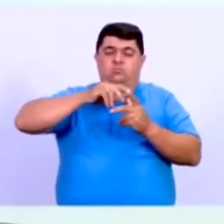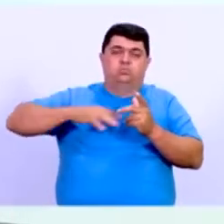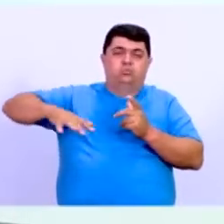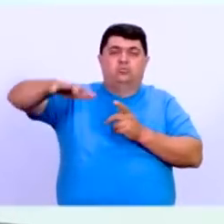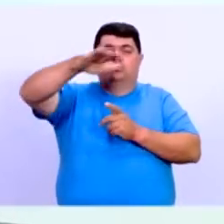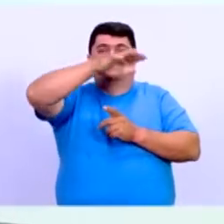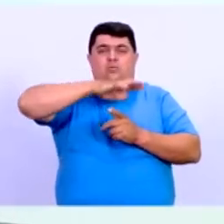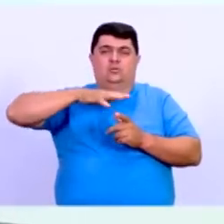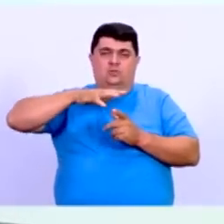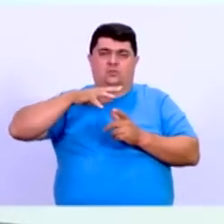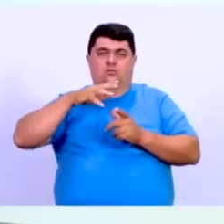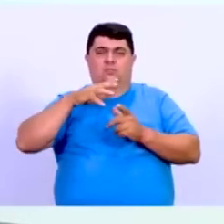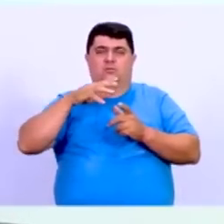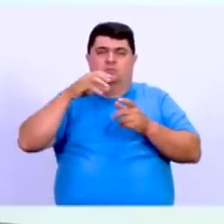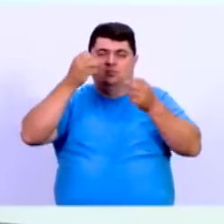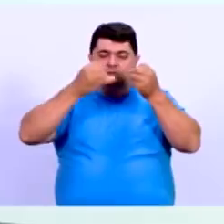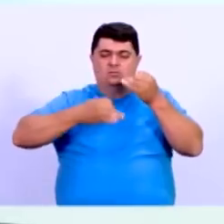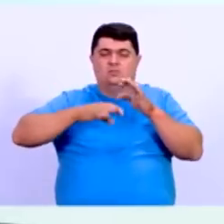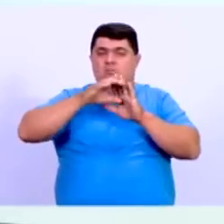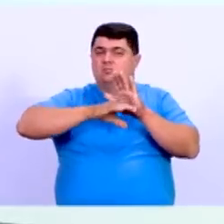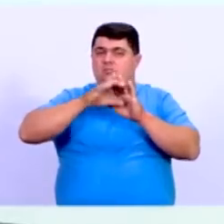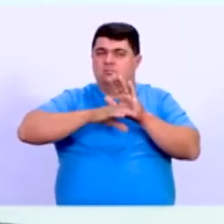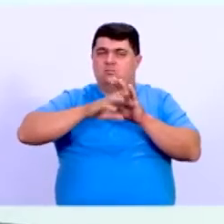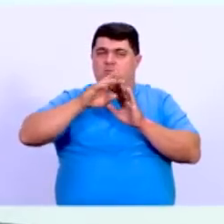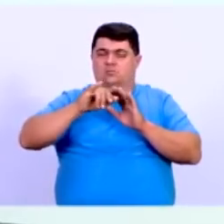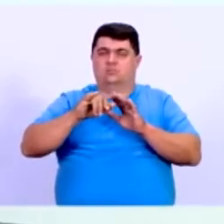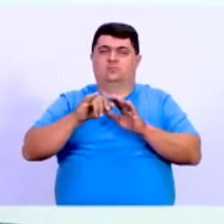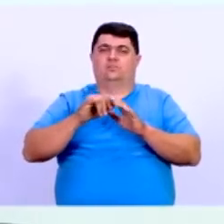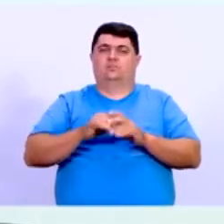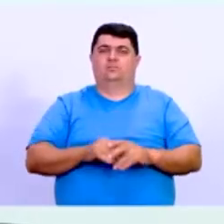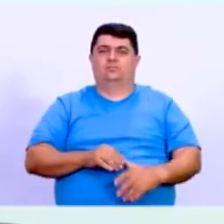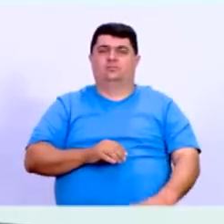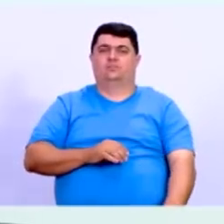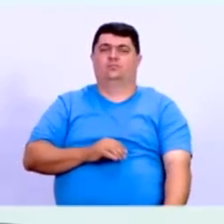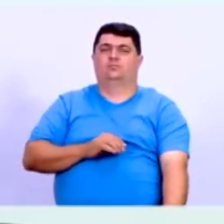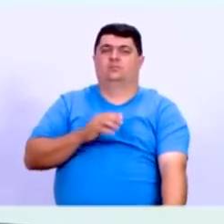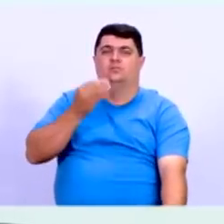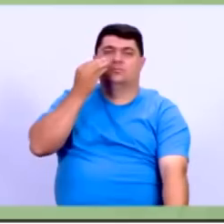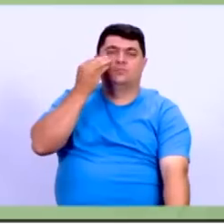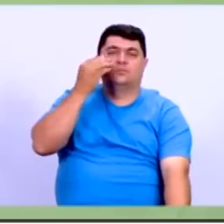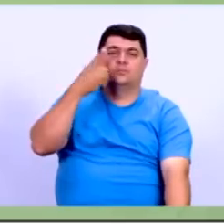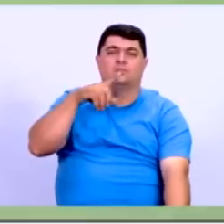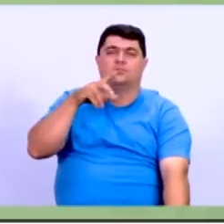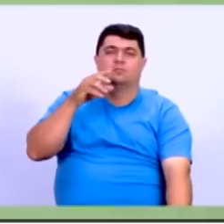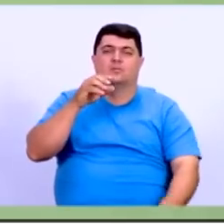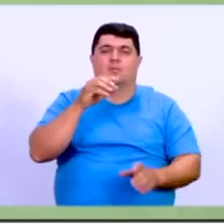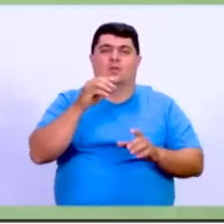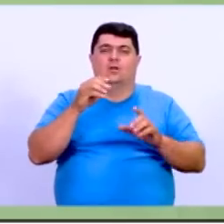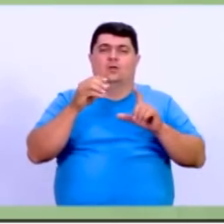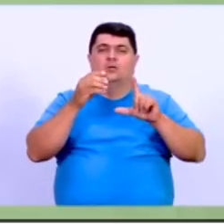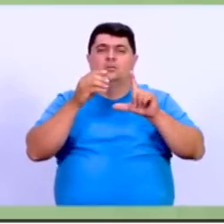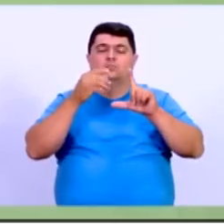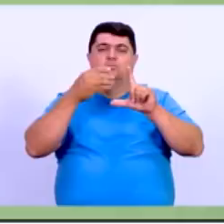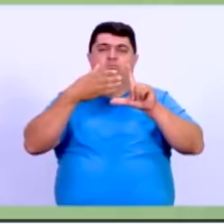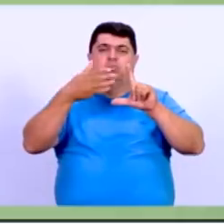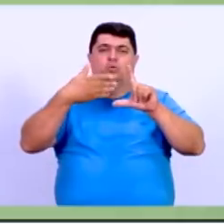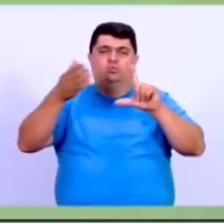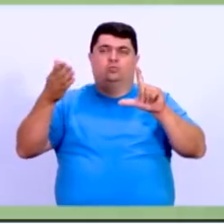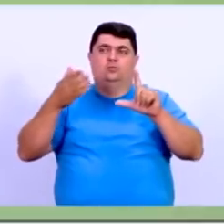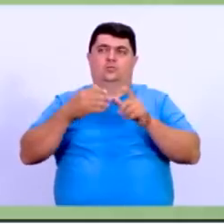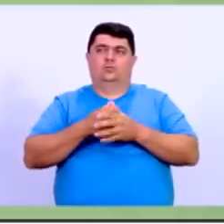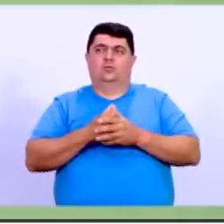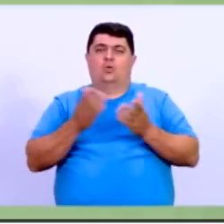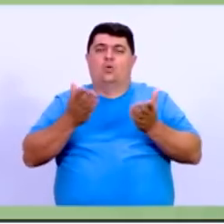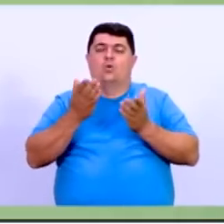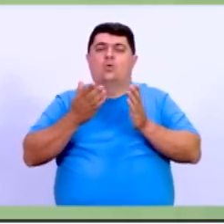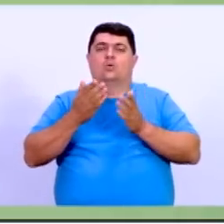gente for pegar a definição, logo a gente vai apresentar para vocês, tranquilo, né? Então, olha só, vem aqui comigo no slide. Então, olha só. Nossa aula de